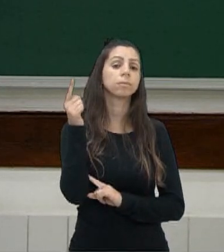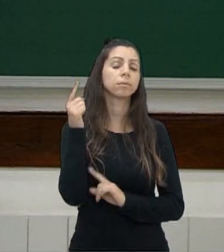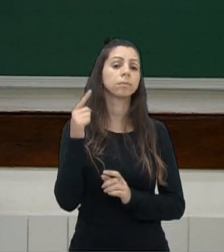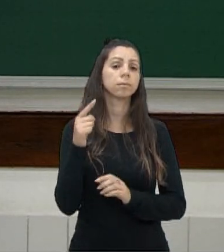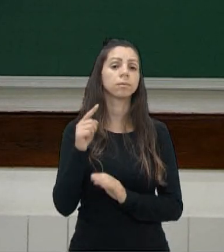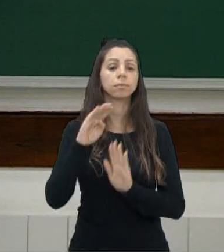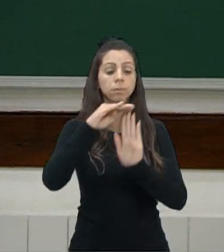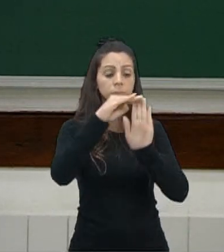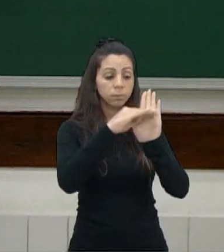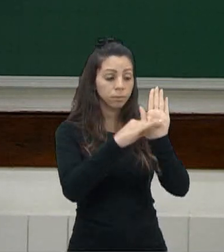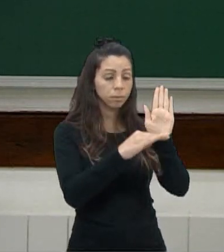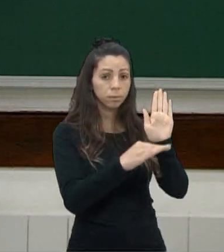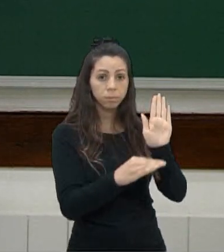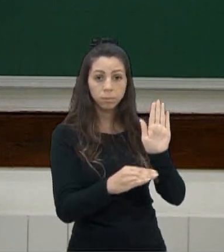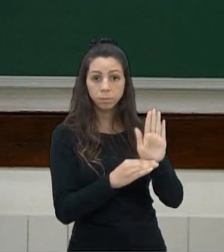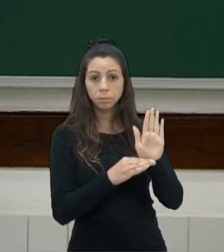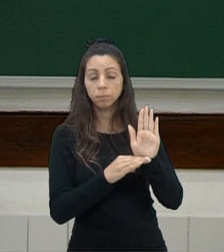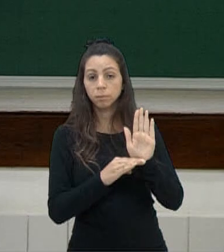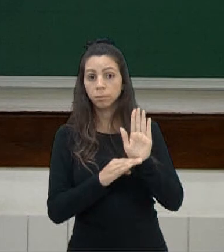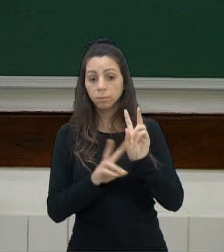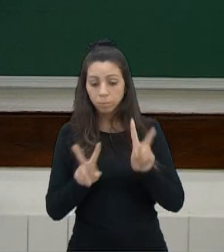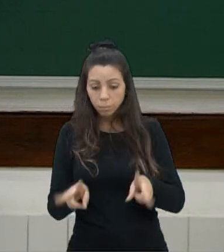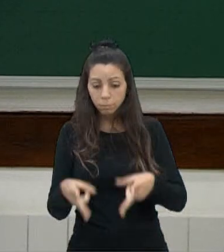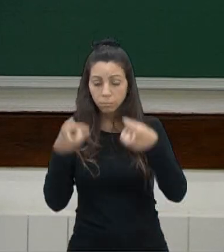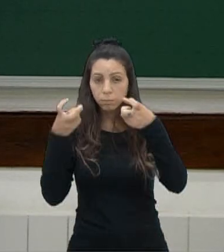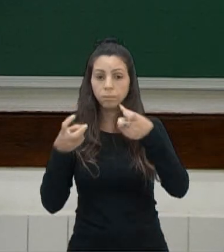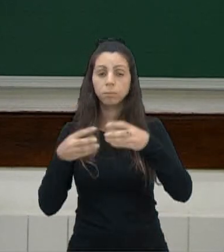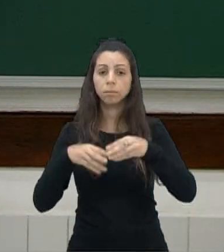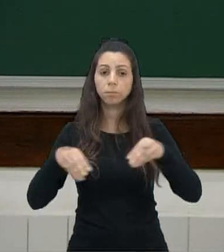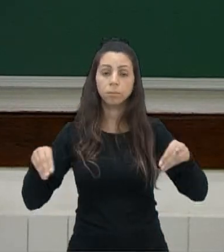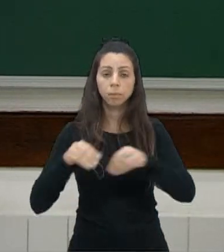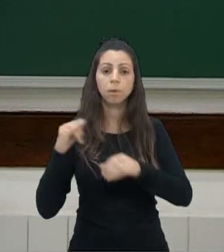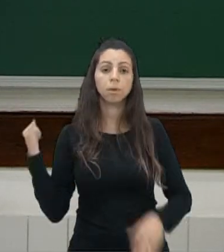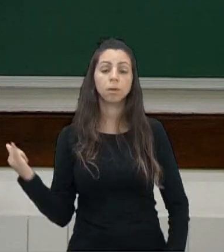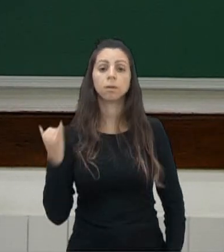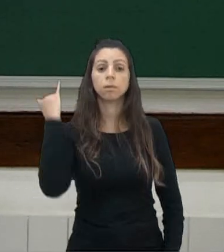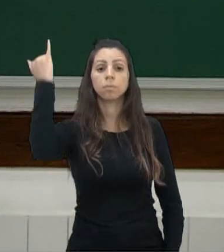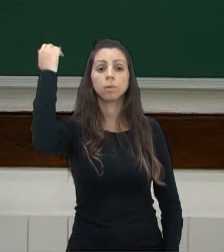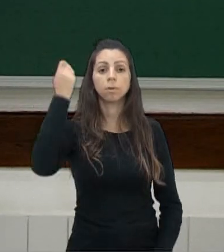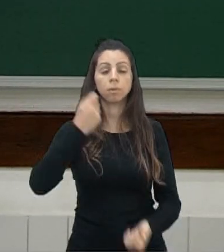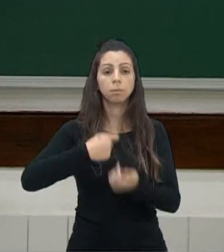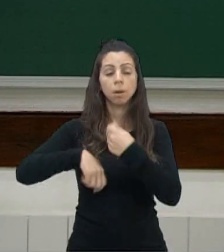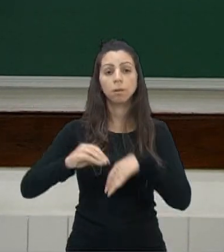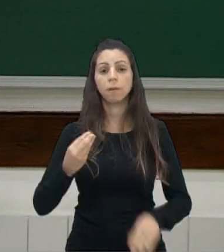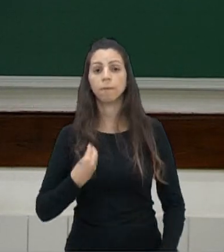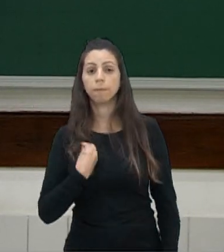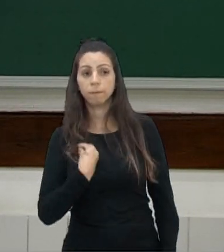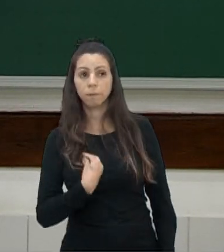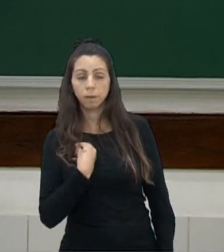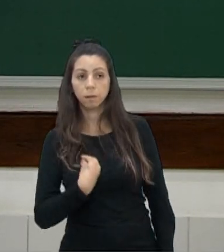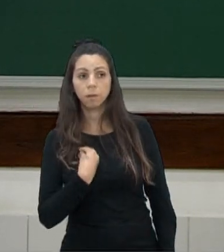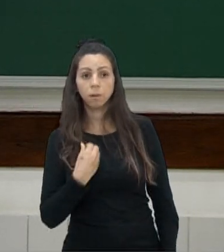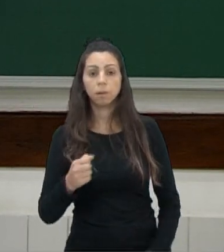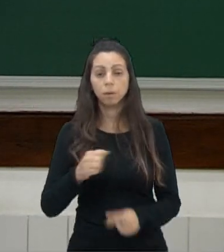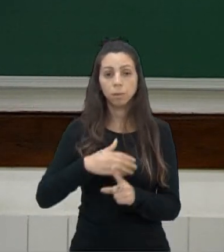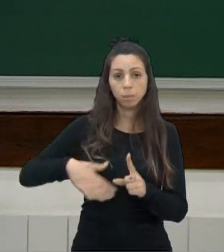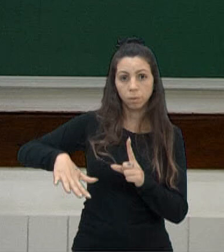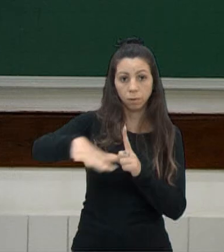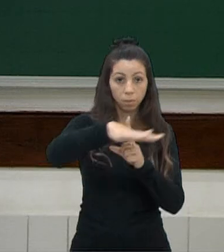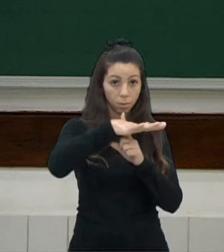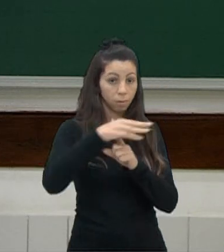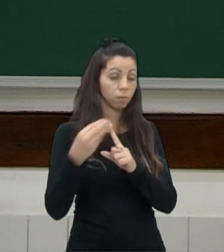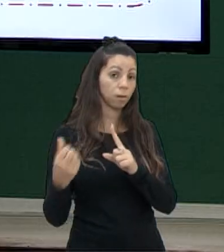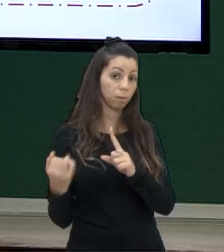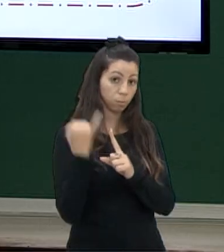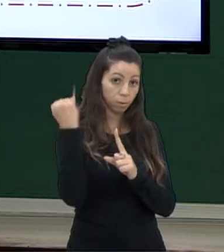esses elementos, de todos esses recursos minerais e da sua importância para a nossa vida e para a nossa sociedade. E agora a